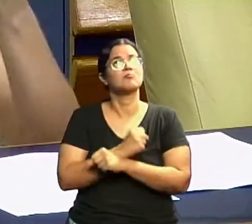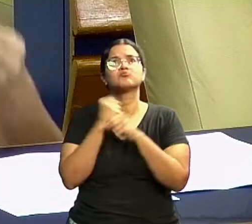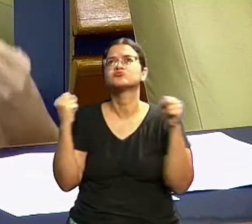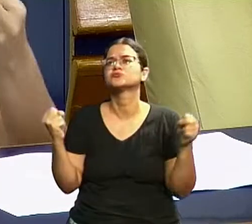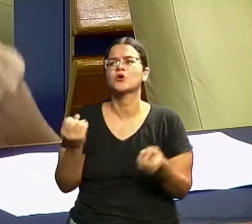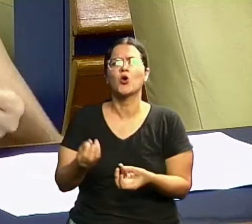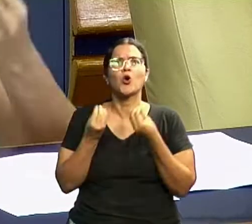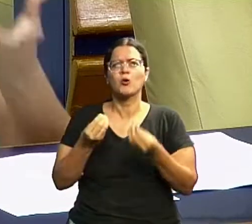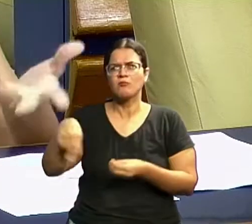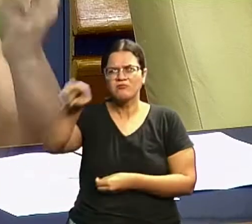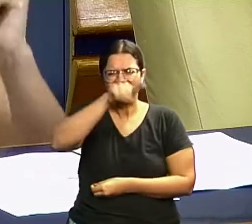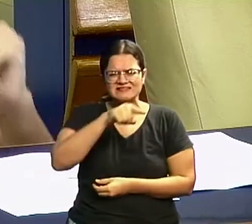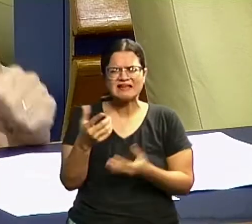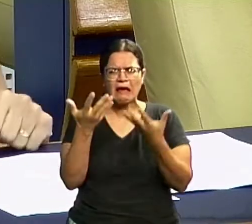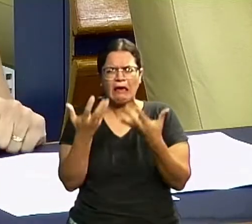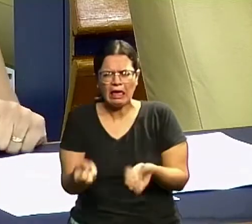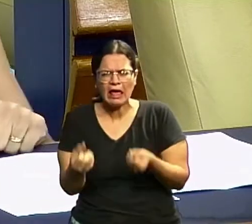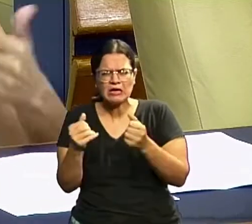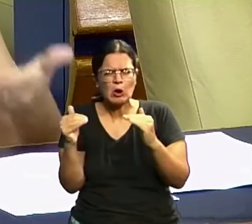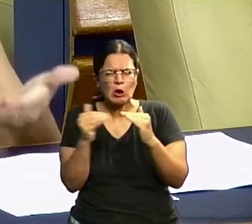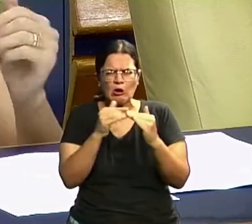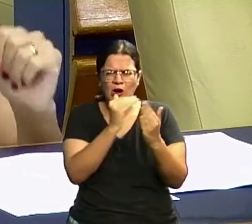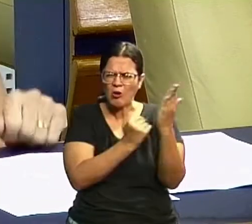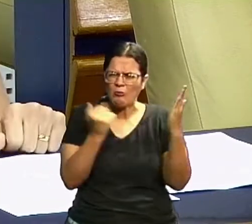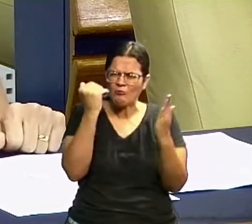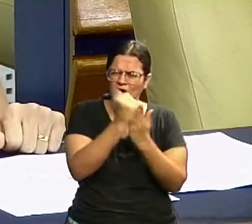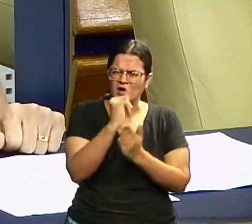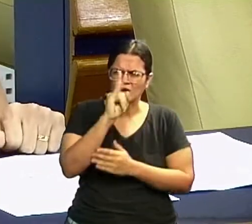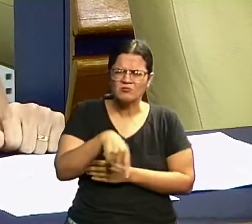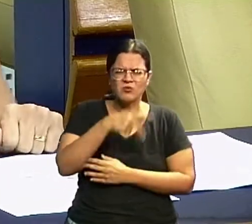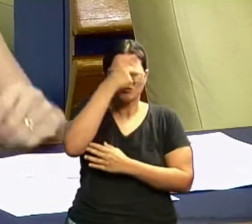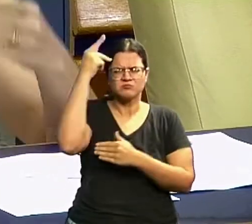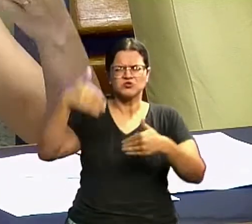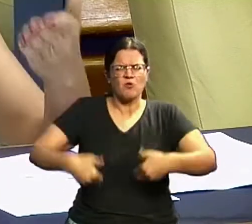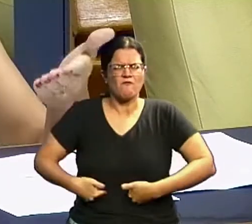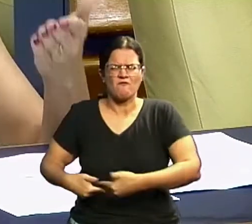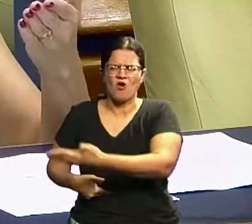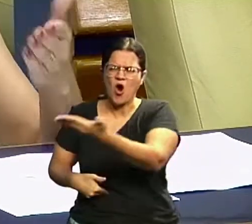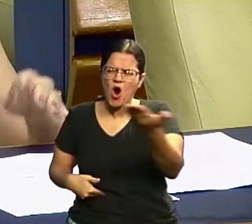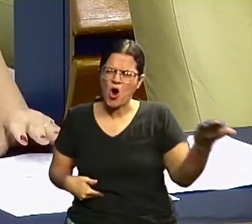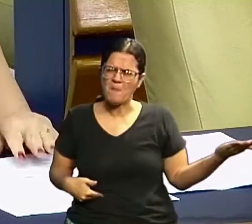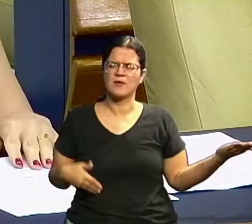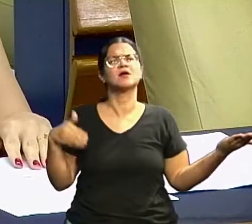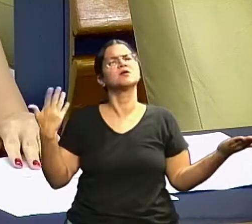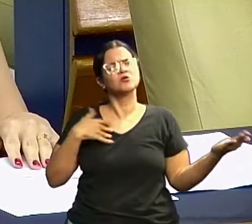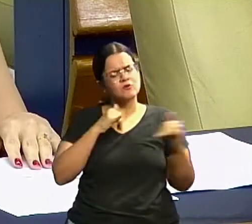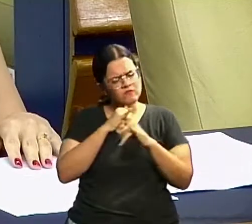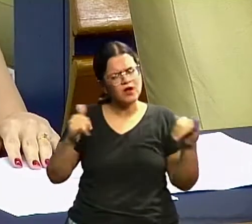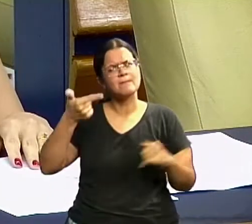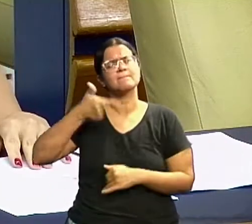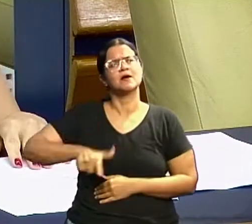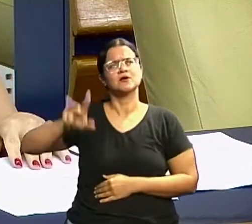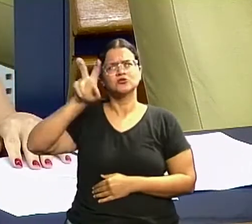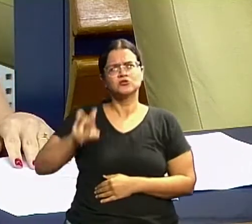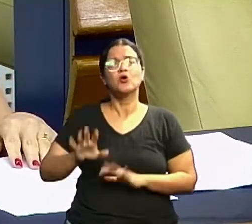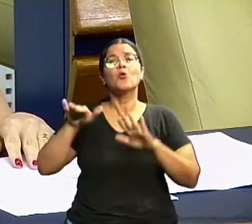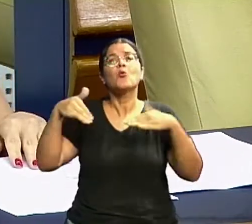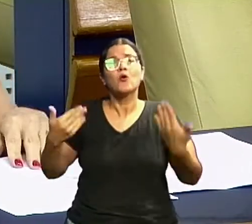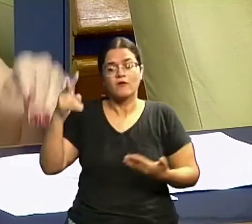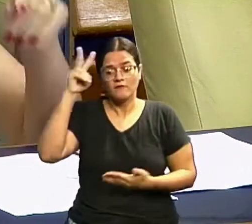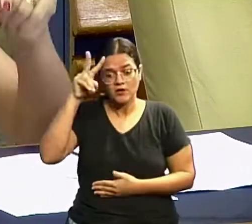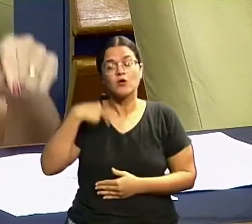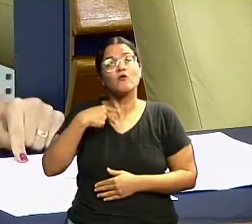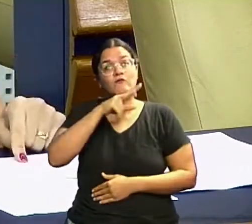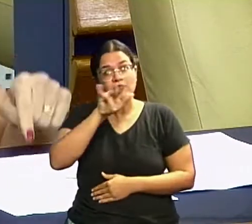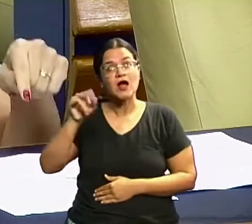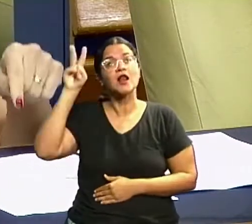possível que alguém concorde com o aumento de imposto quando as pessoas estão passando tanta necessidade. Então, quero registrar aqui mais uma vez e quando eu puder lembrar, eu vou